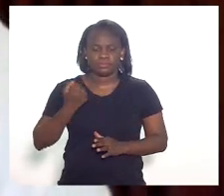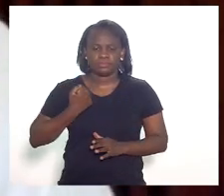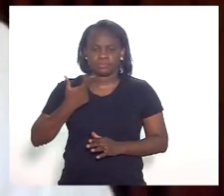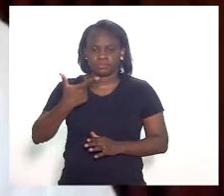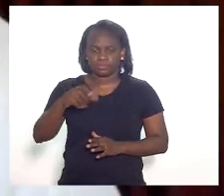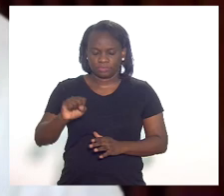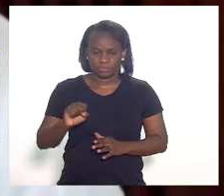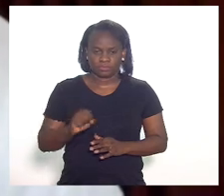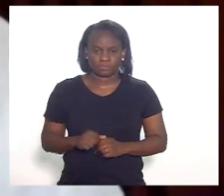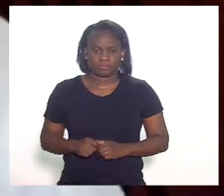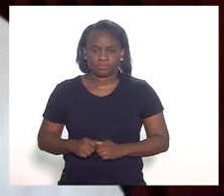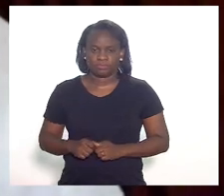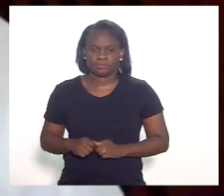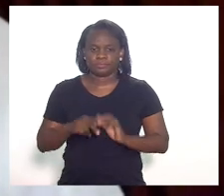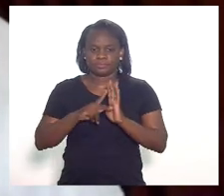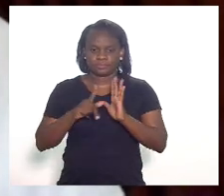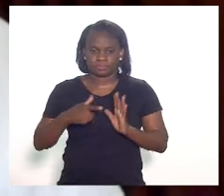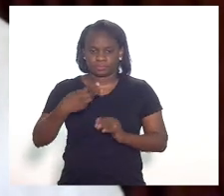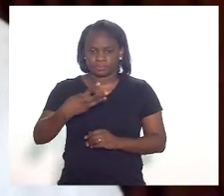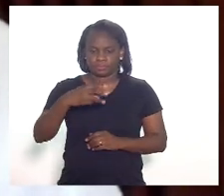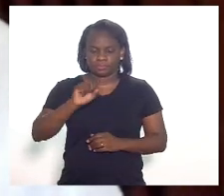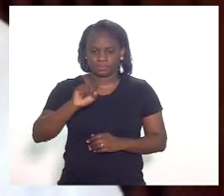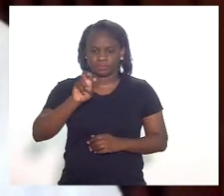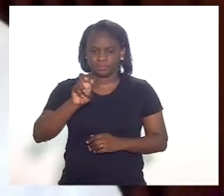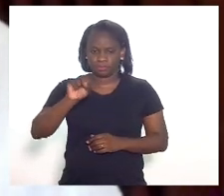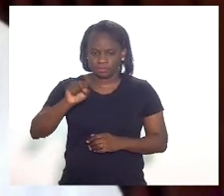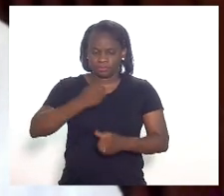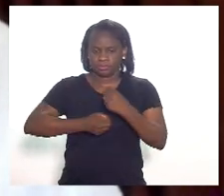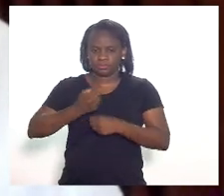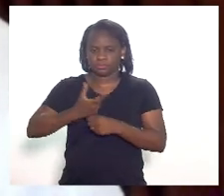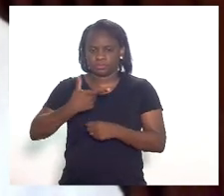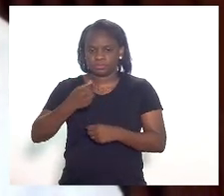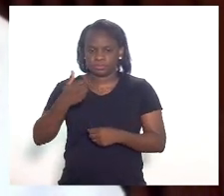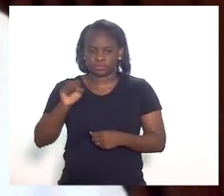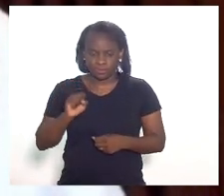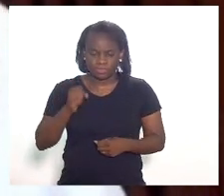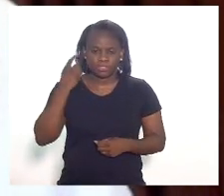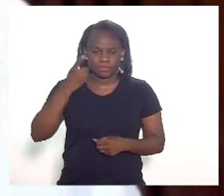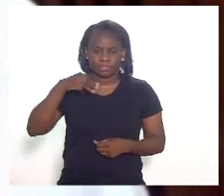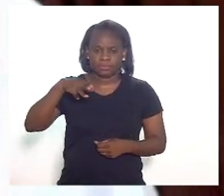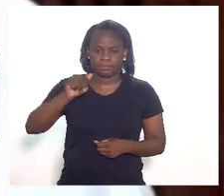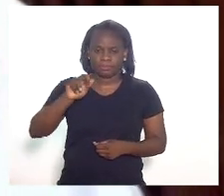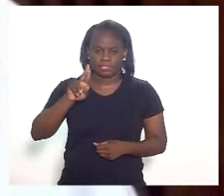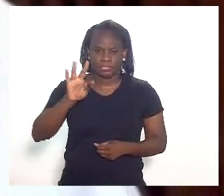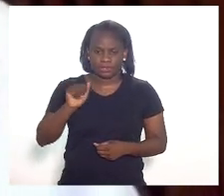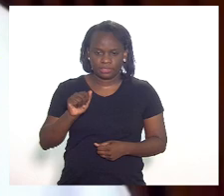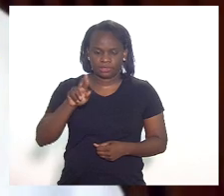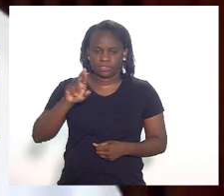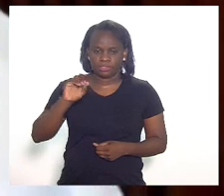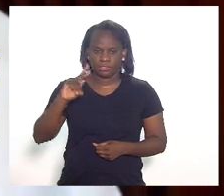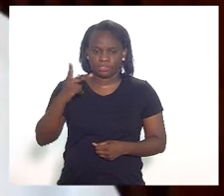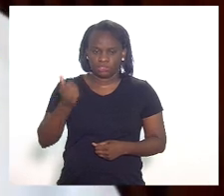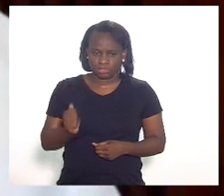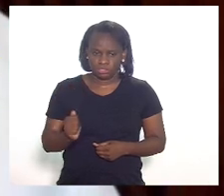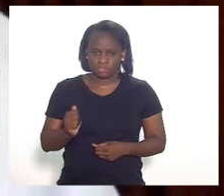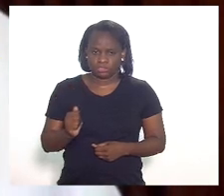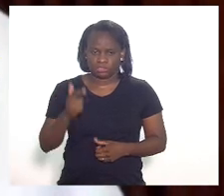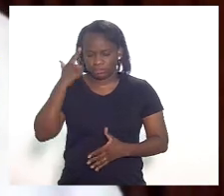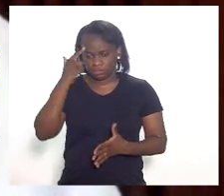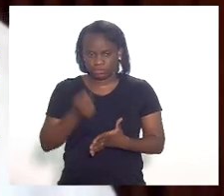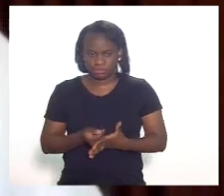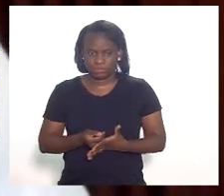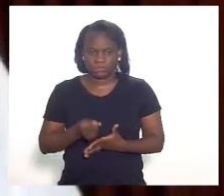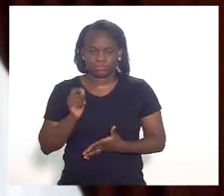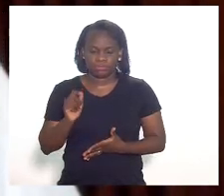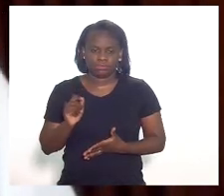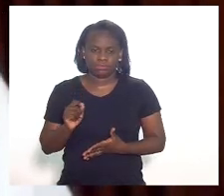pauta. Projeto de lei 3858-2018, de autoria do deputado Marta Rocha, o parecer é